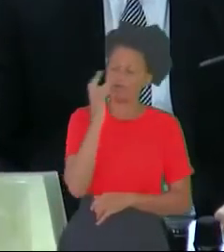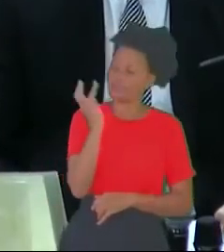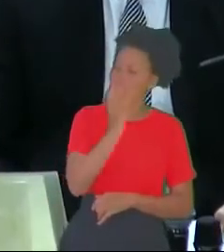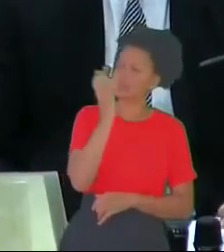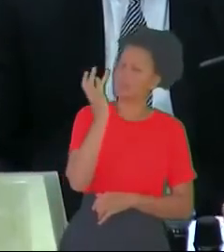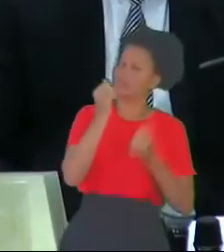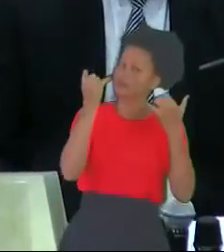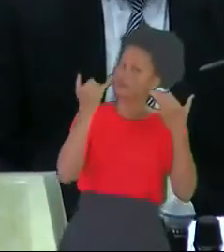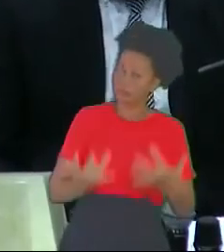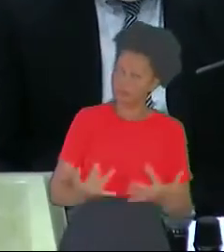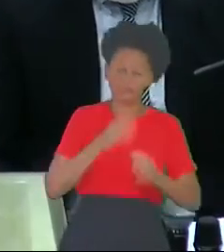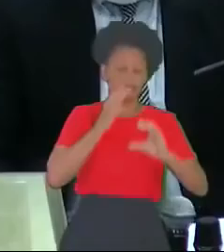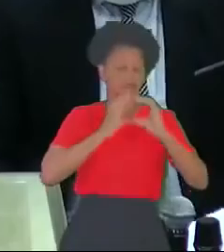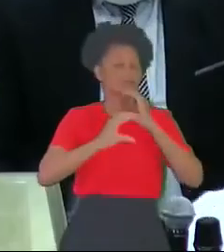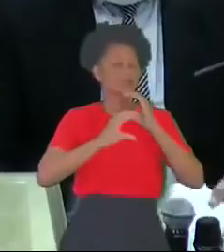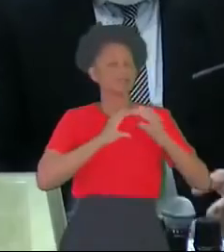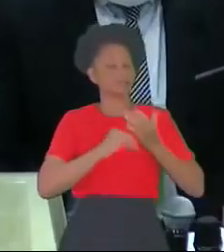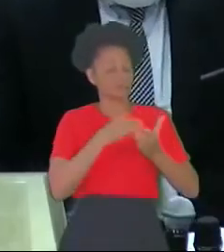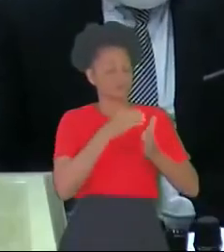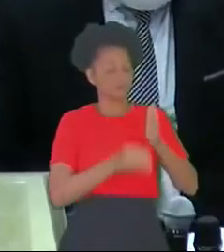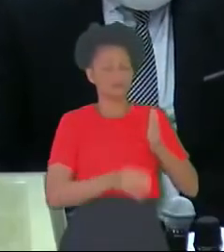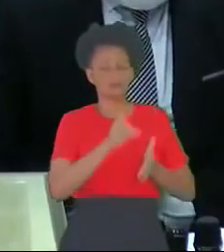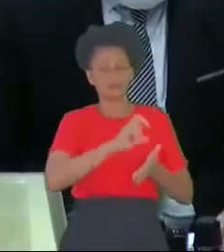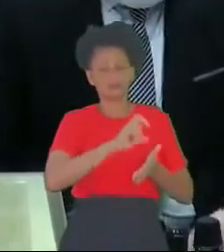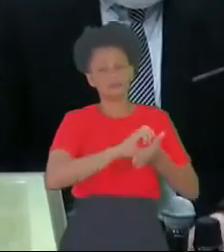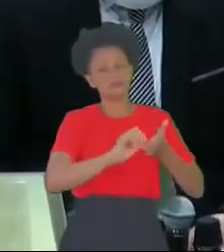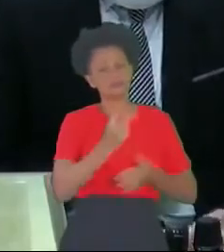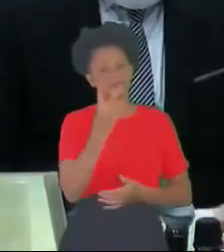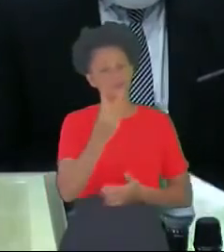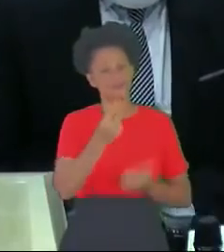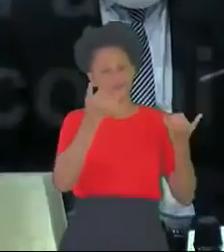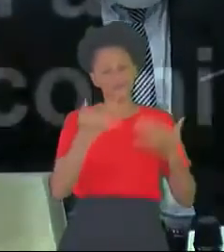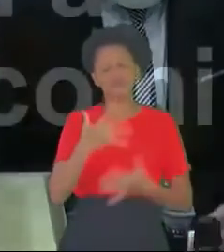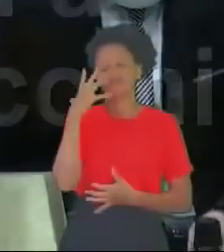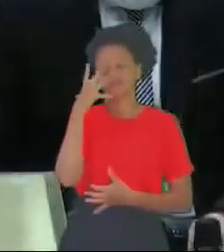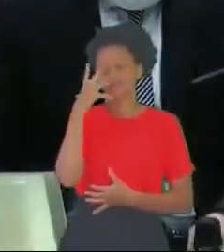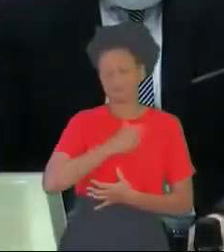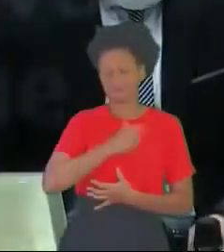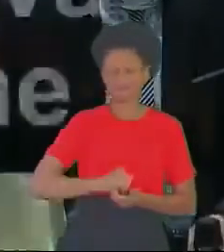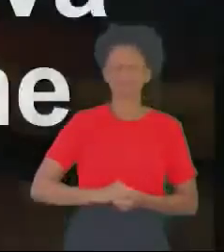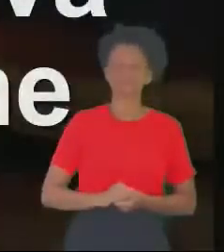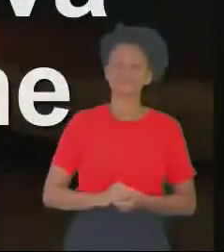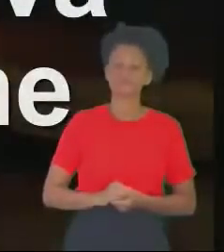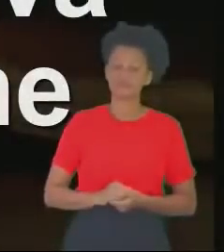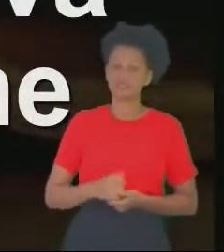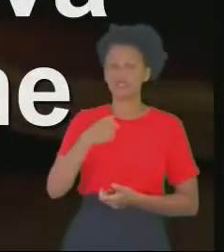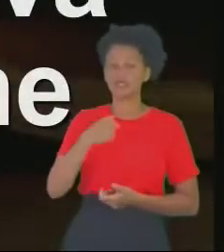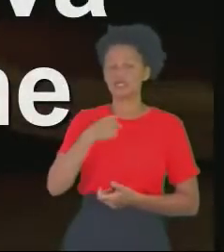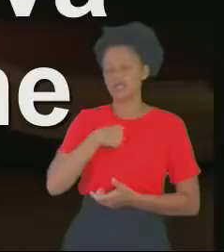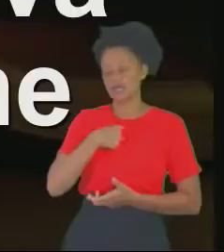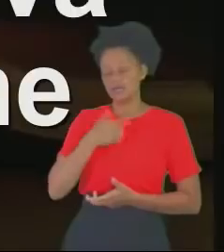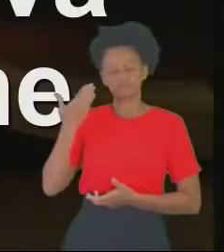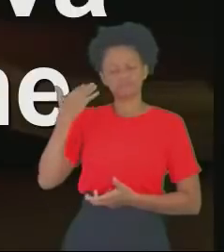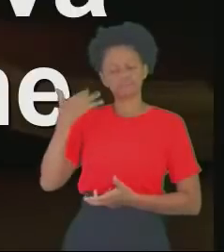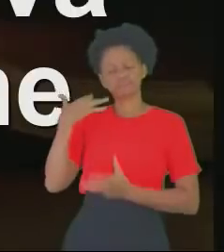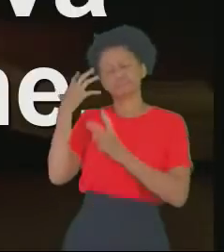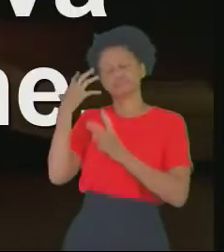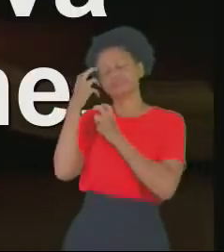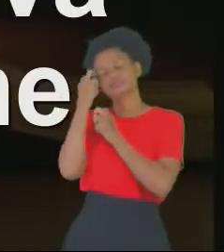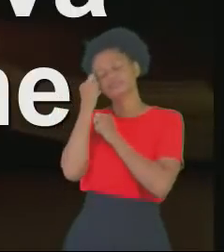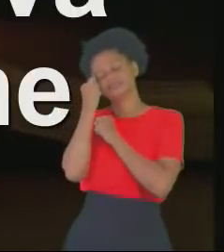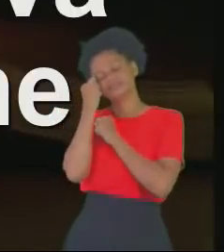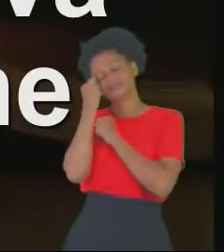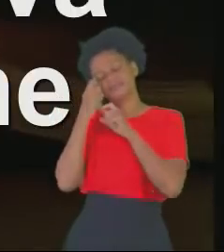em Cantares 5, versículo 2. Olha que coisa linda. Eu dormia, mas o